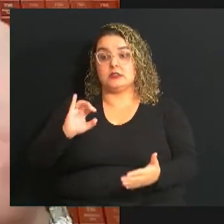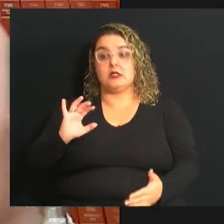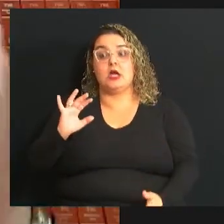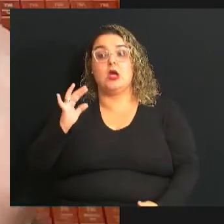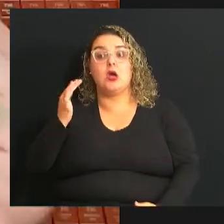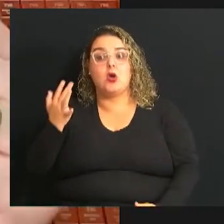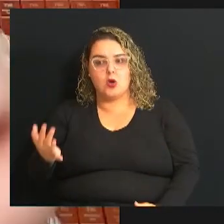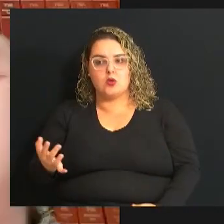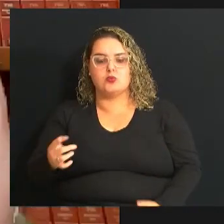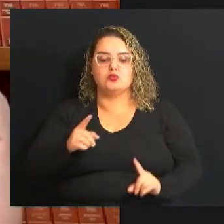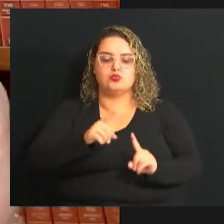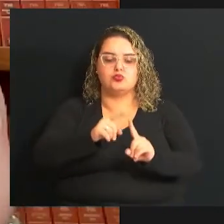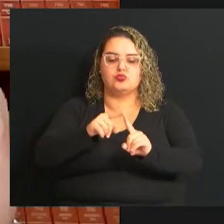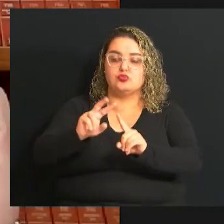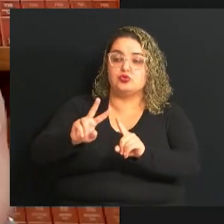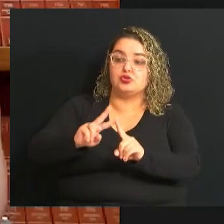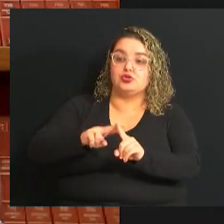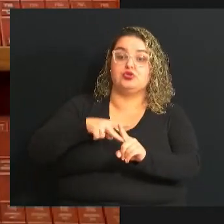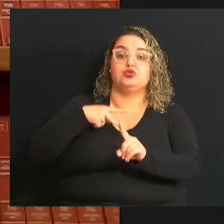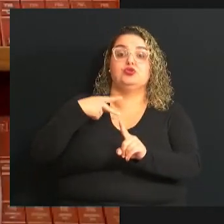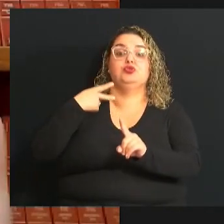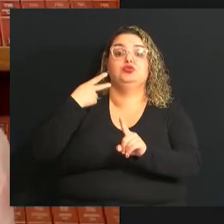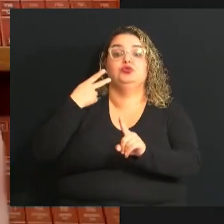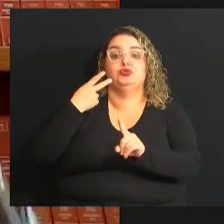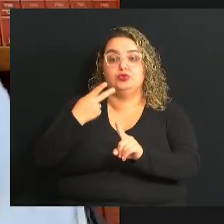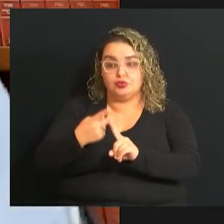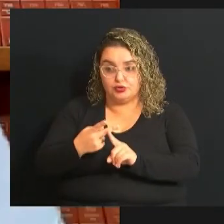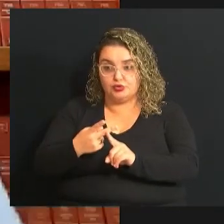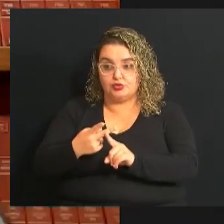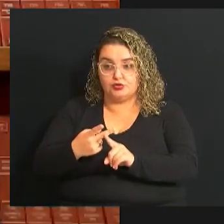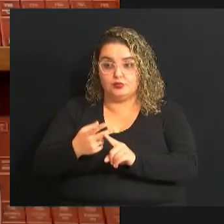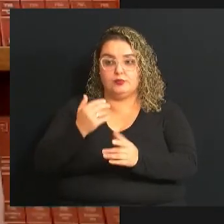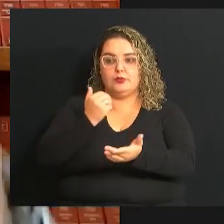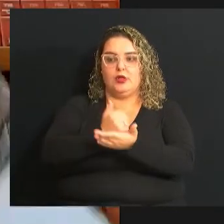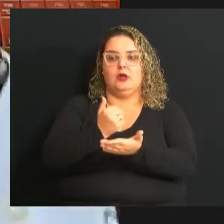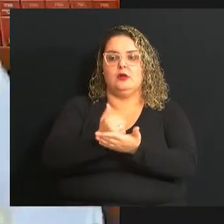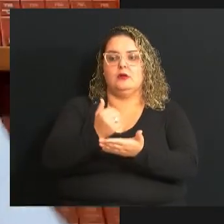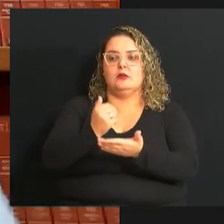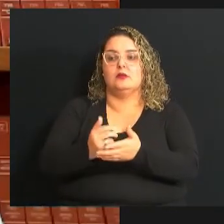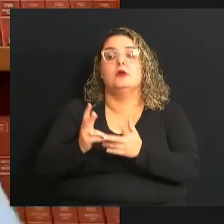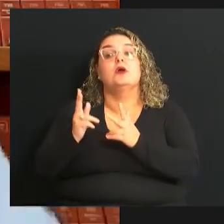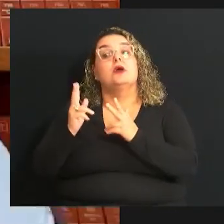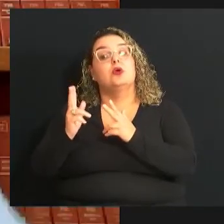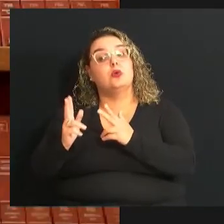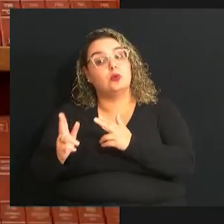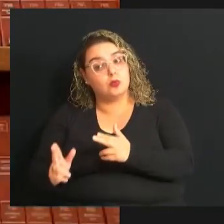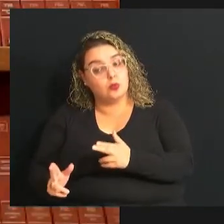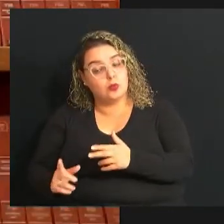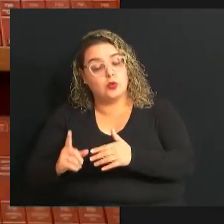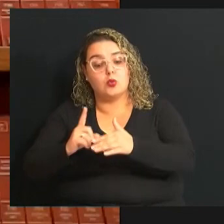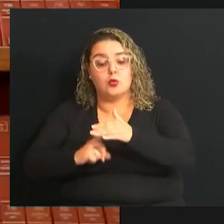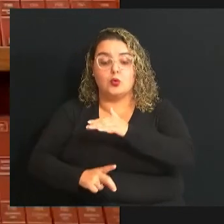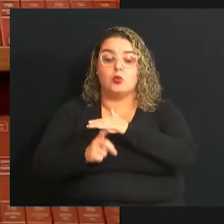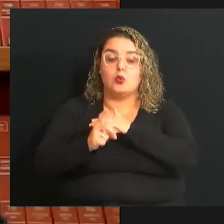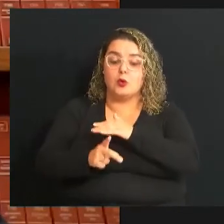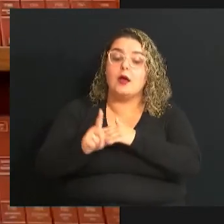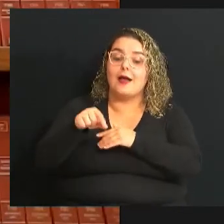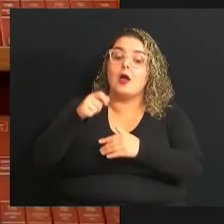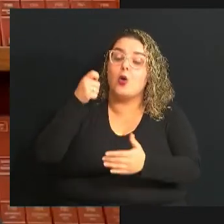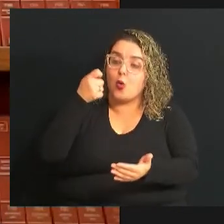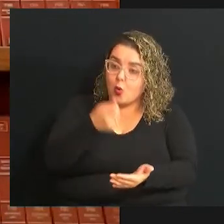Pois é, e a preocupação é tanta que a unidade de pronto atendimento, a UPA do Carlos Lourenço, foi fechada hoje para o atendimento à